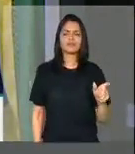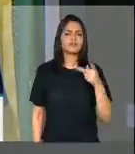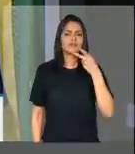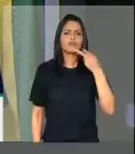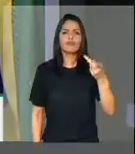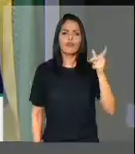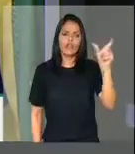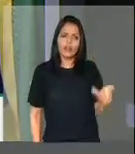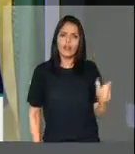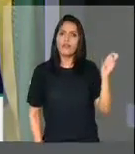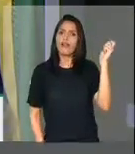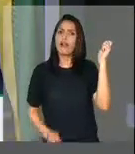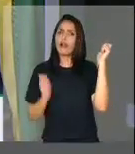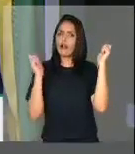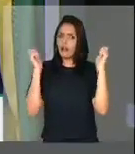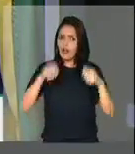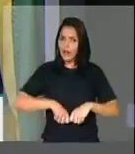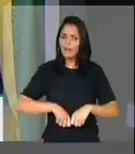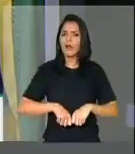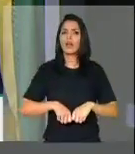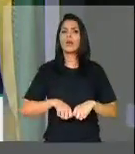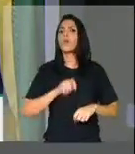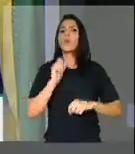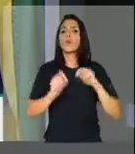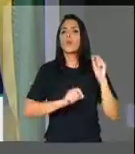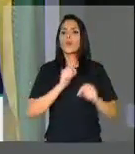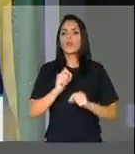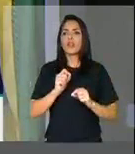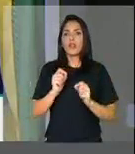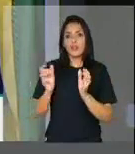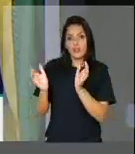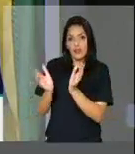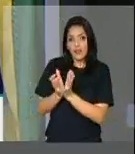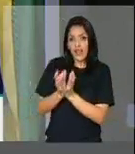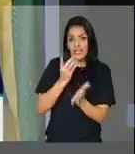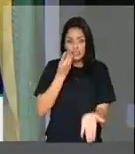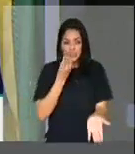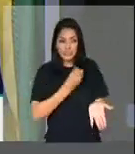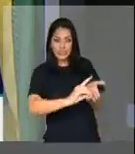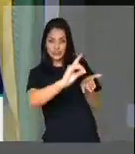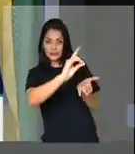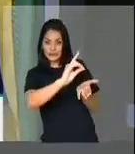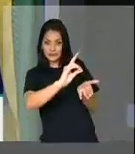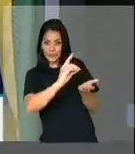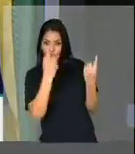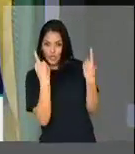diz que ele era capaz de fazer com que mesmo os seus maiores adversários